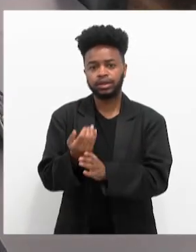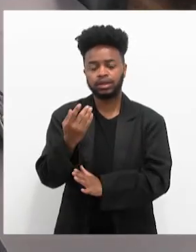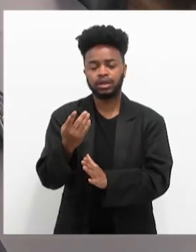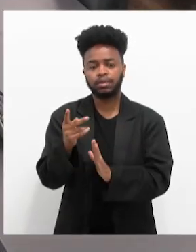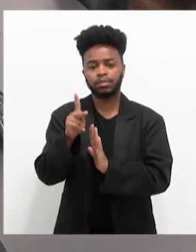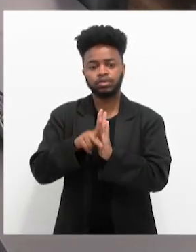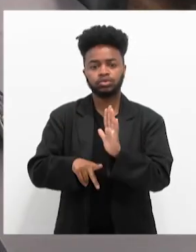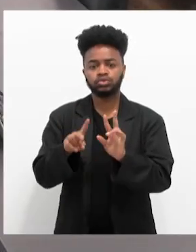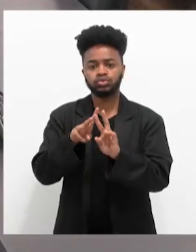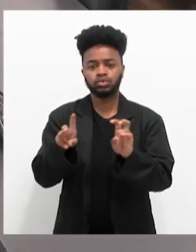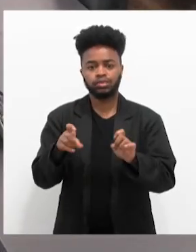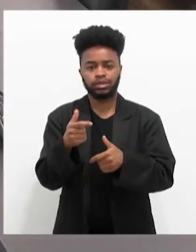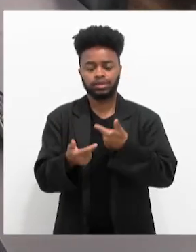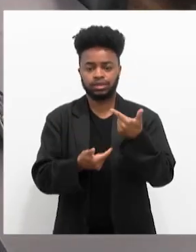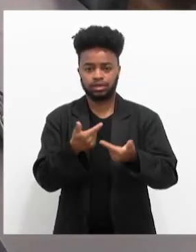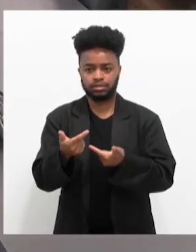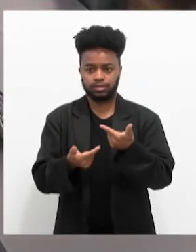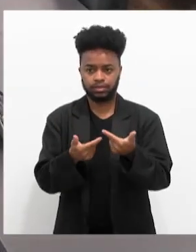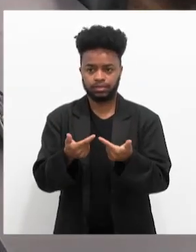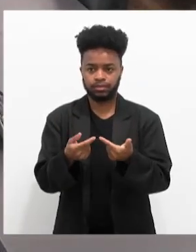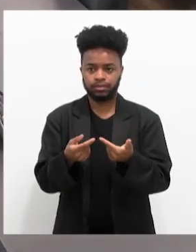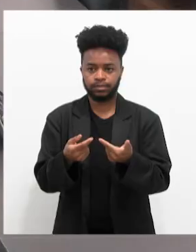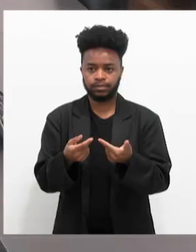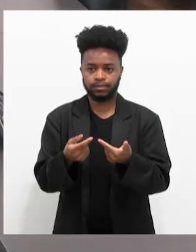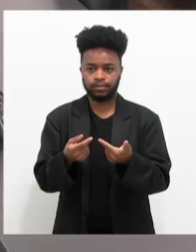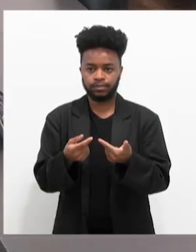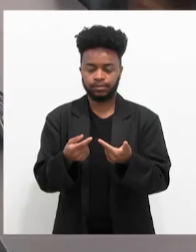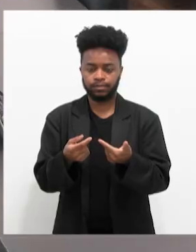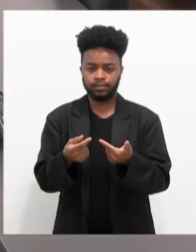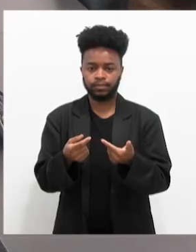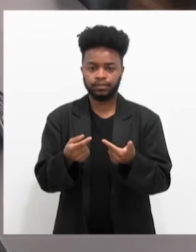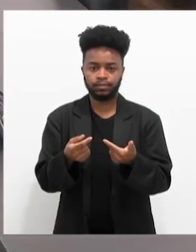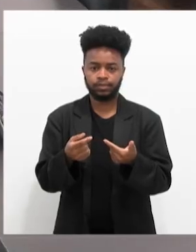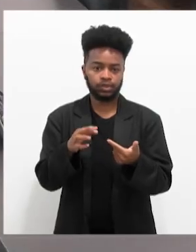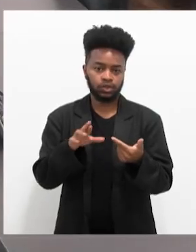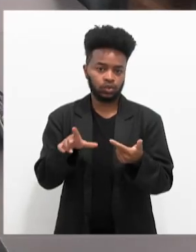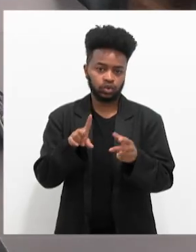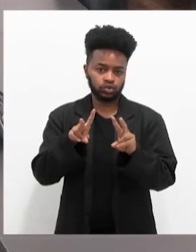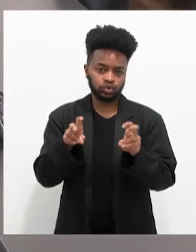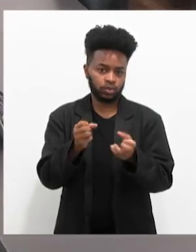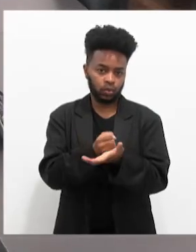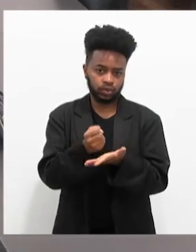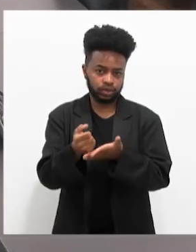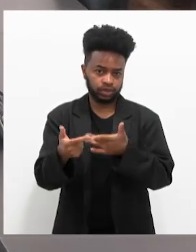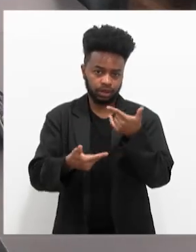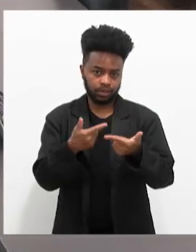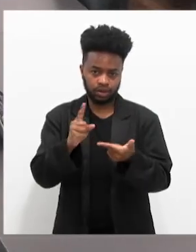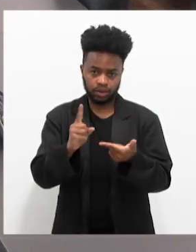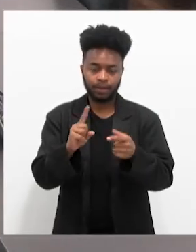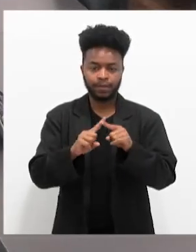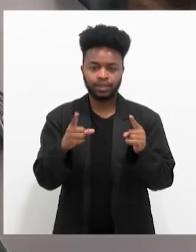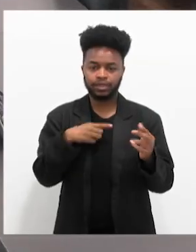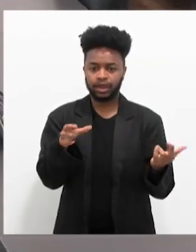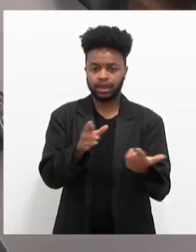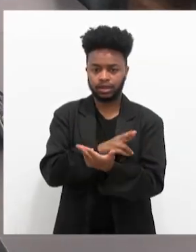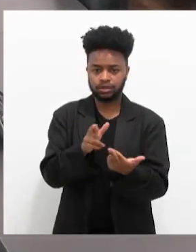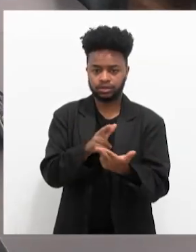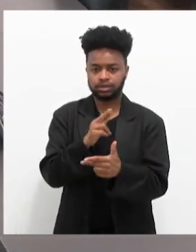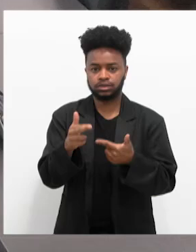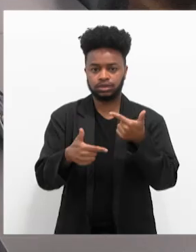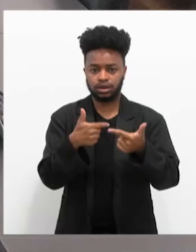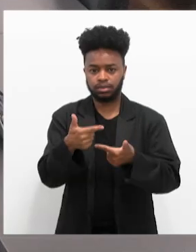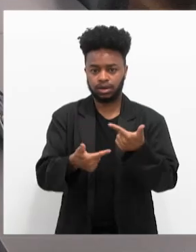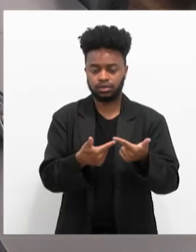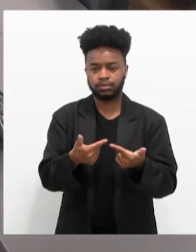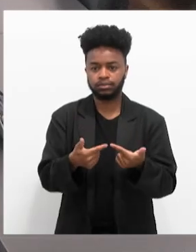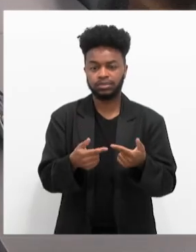sobre relação de trabalho. Ainda que não seja de cunho empregatício, é relação de trabalho. Exatamente. E eu